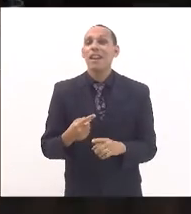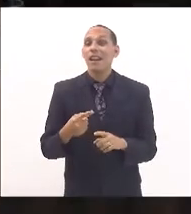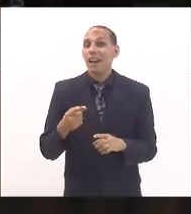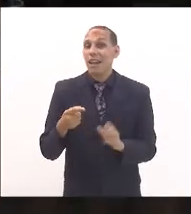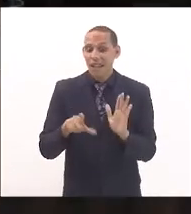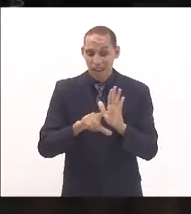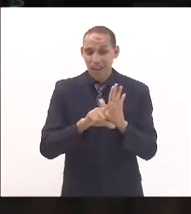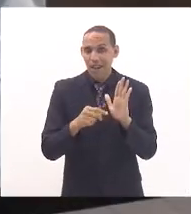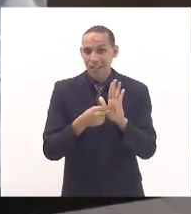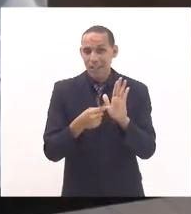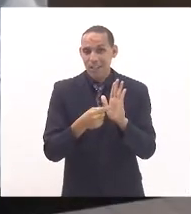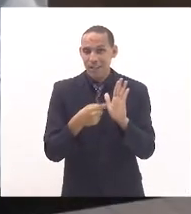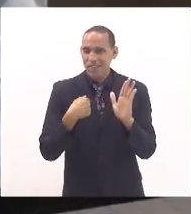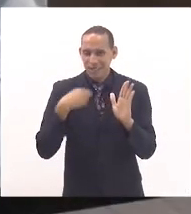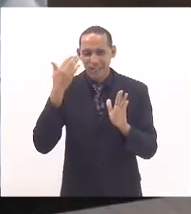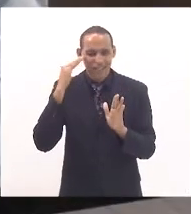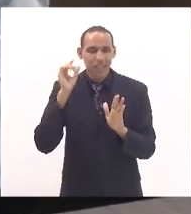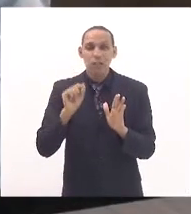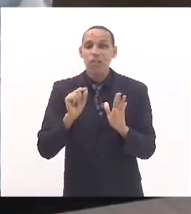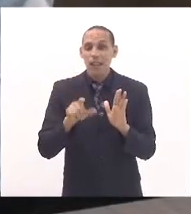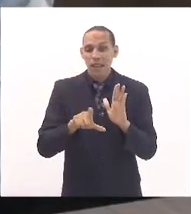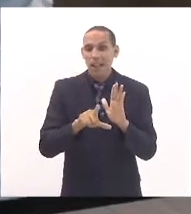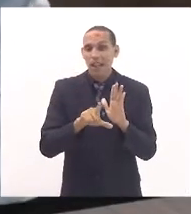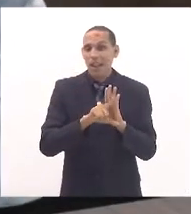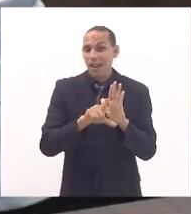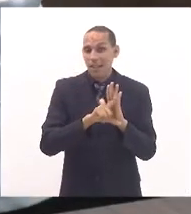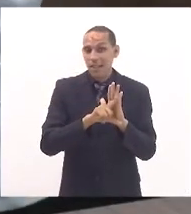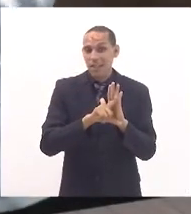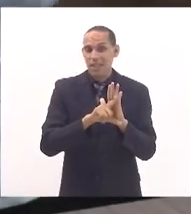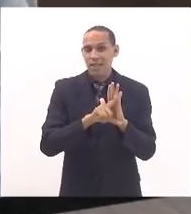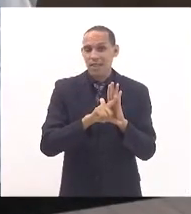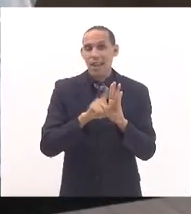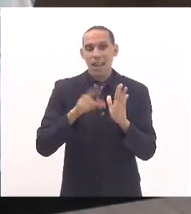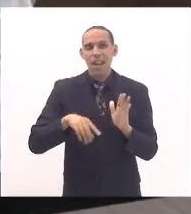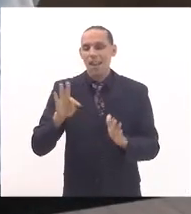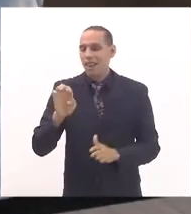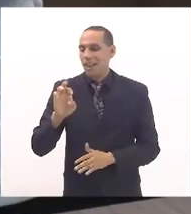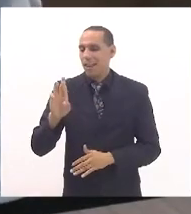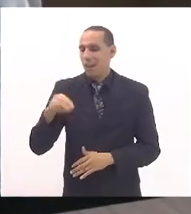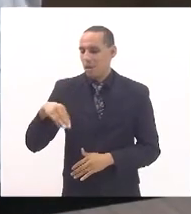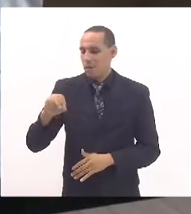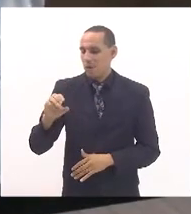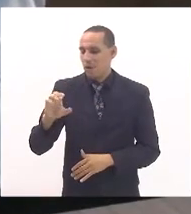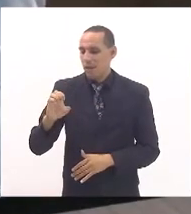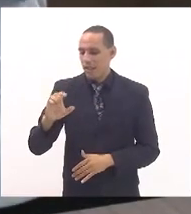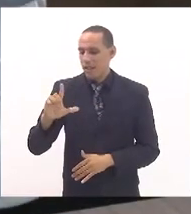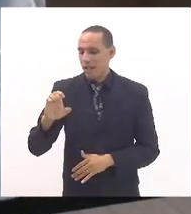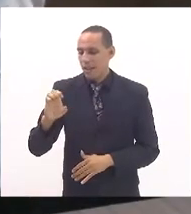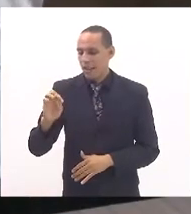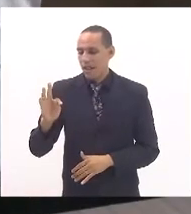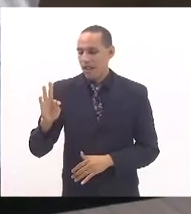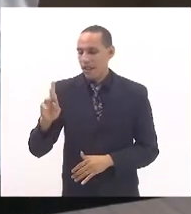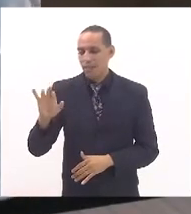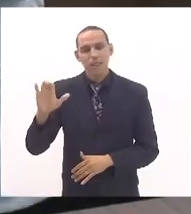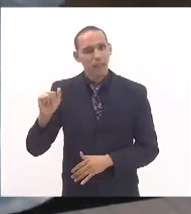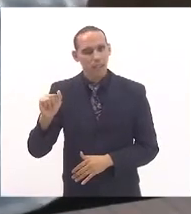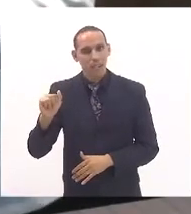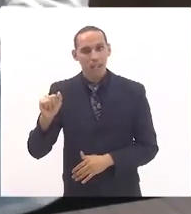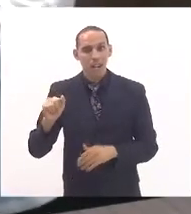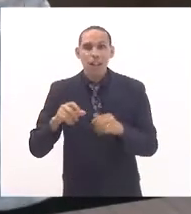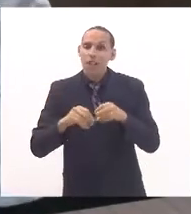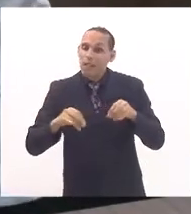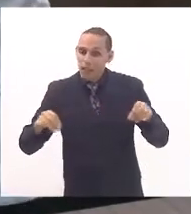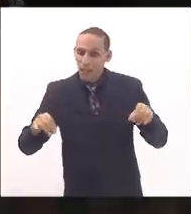esta lei, que eu estou entendendo, é termoelétrica em terra e a